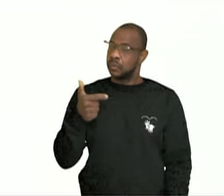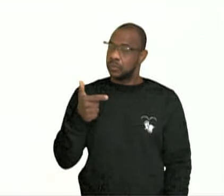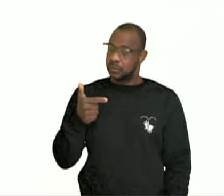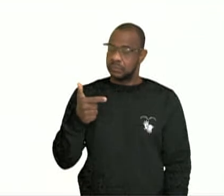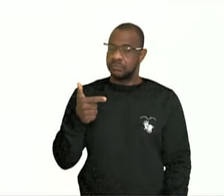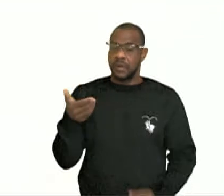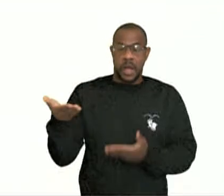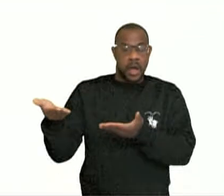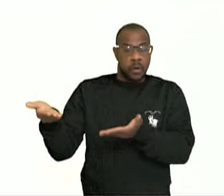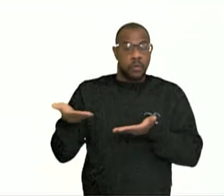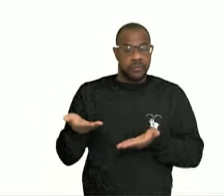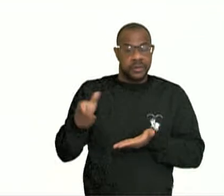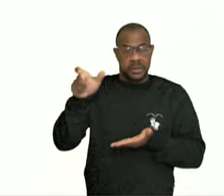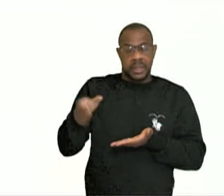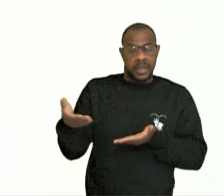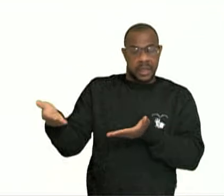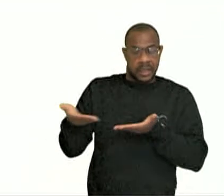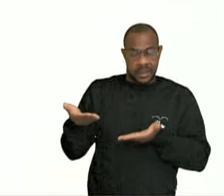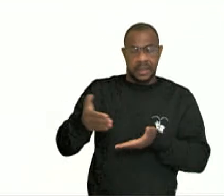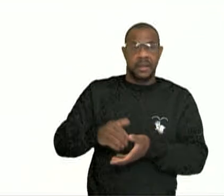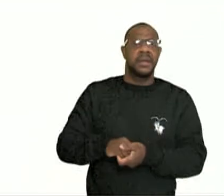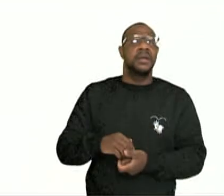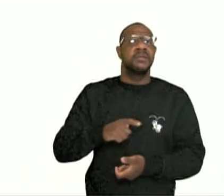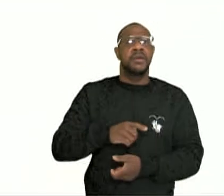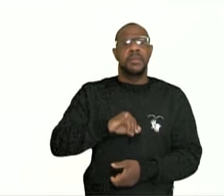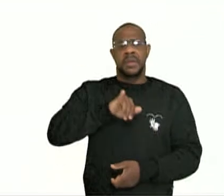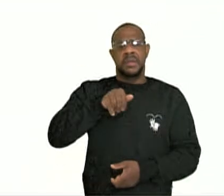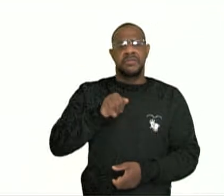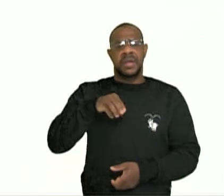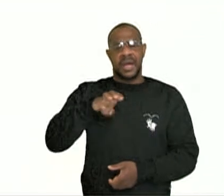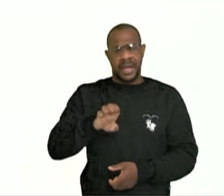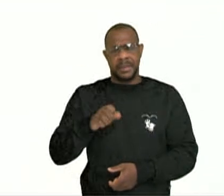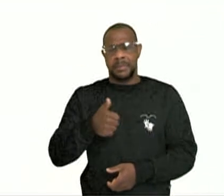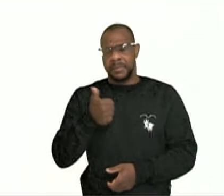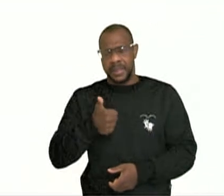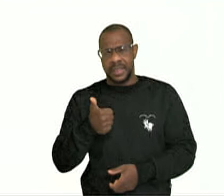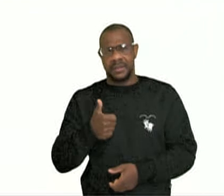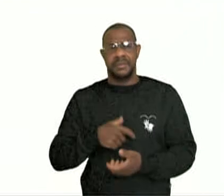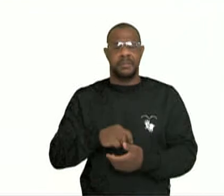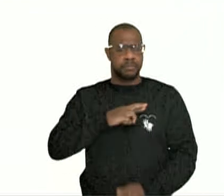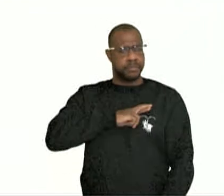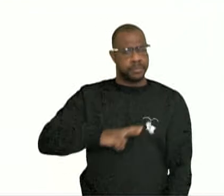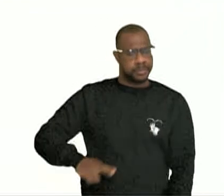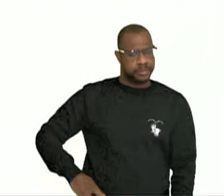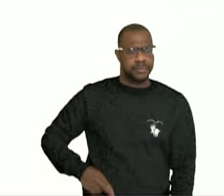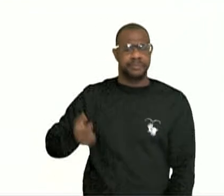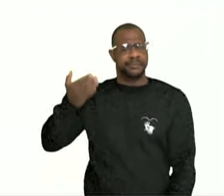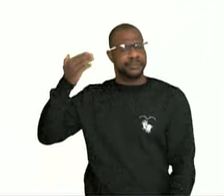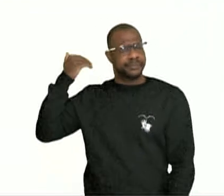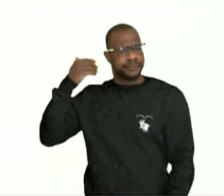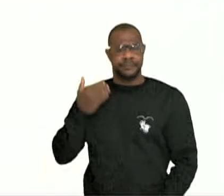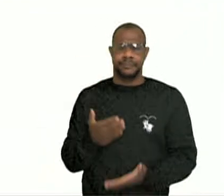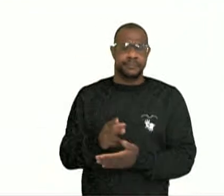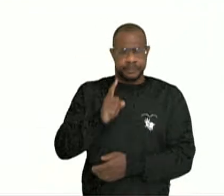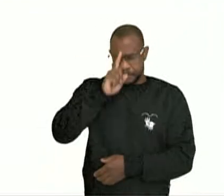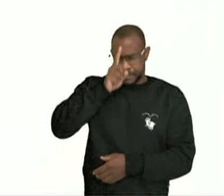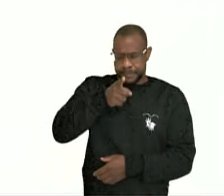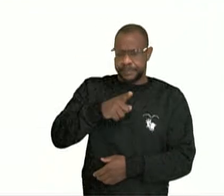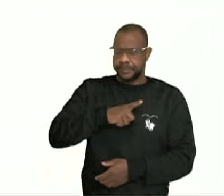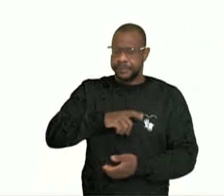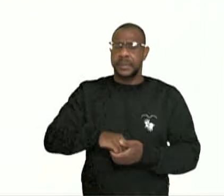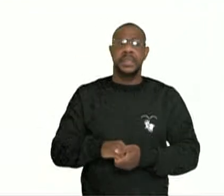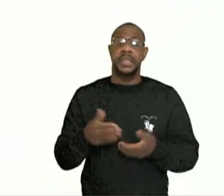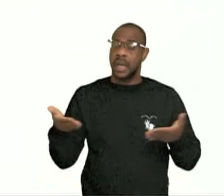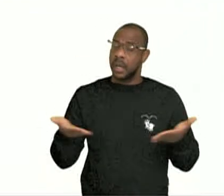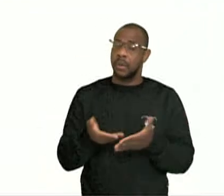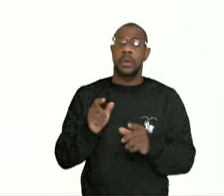Stuarts. Nós tivemos Jaime I, Carlos I, o período de República de Cromwell, ou Protetorado de Cromwell, e